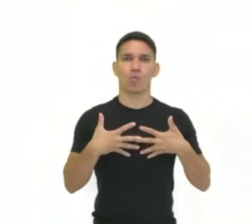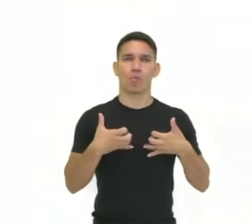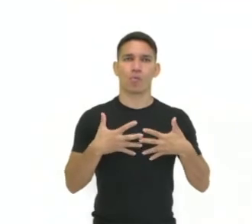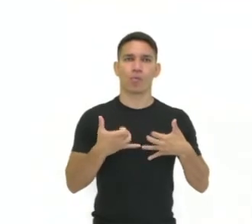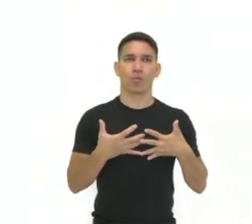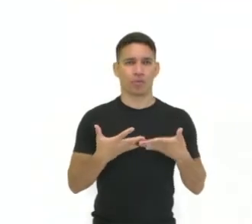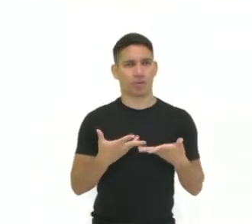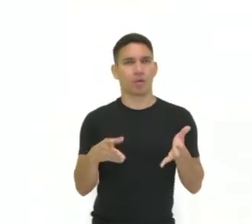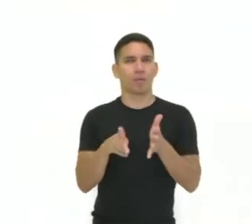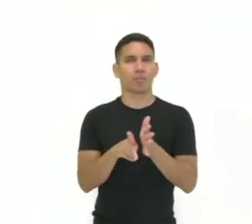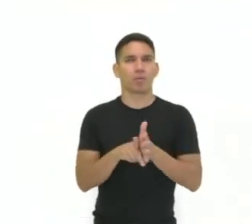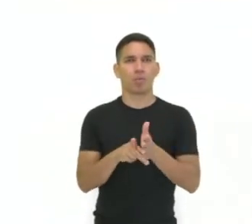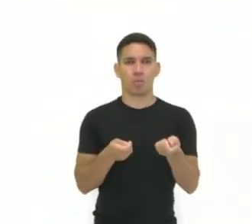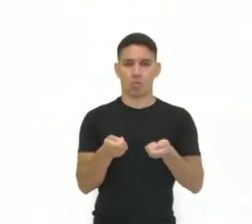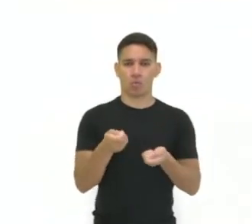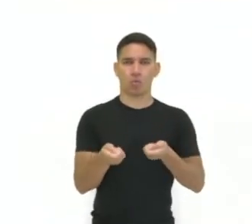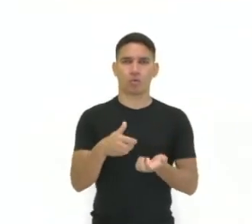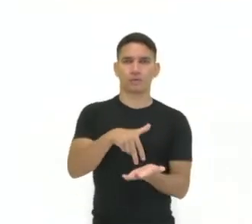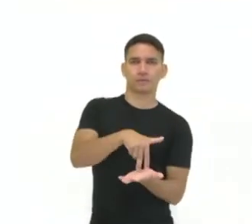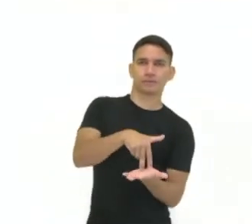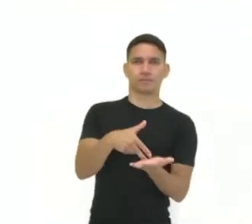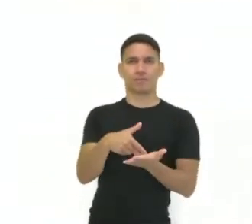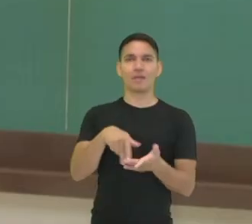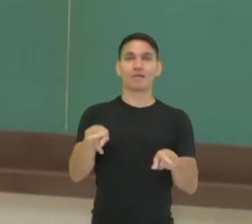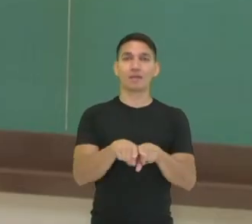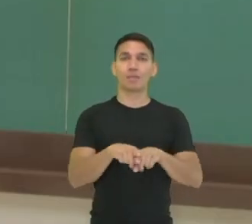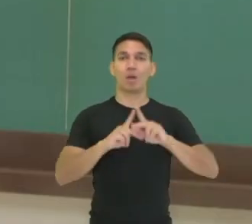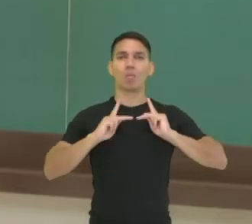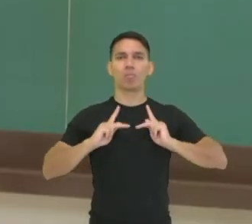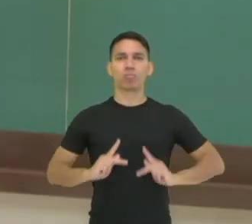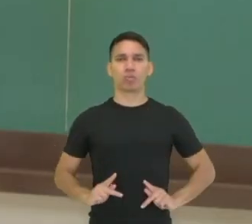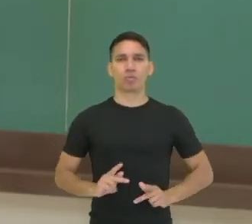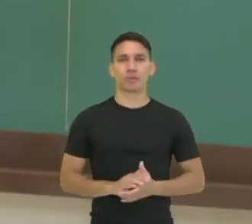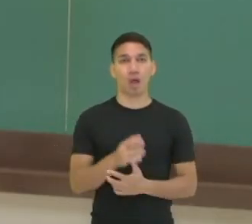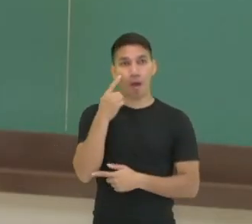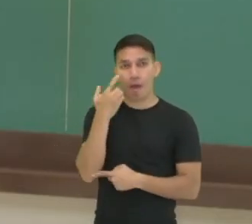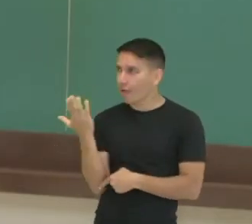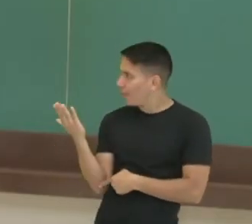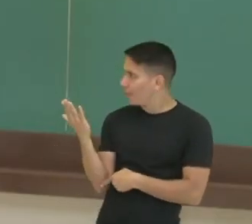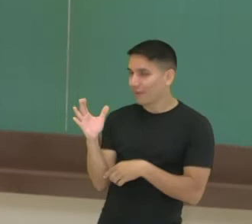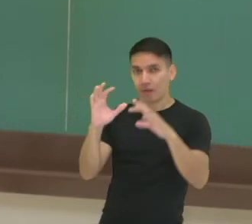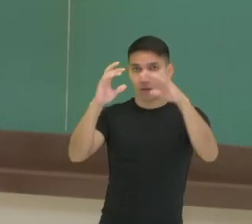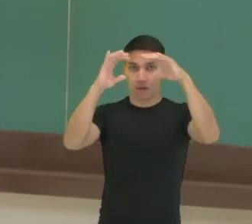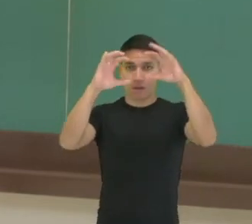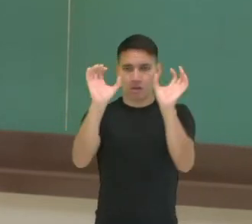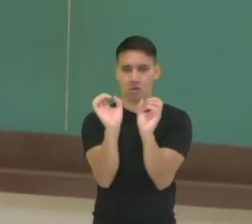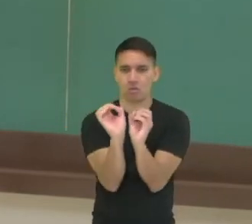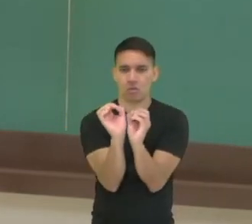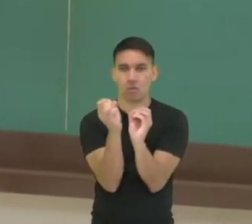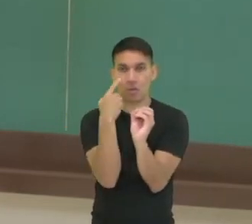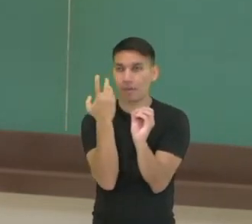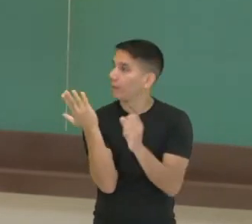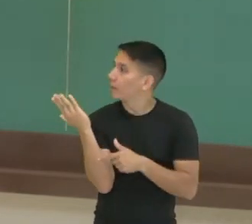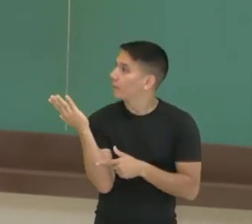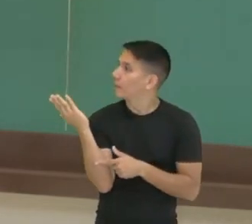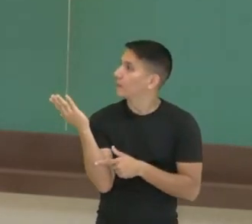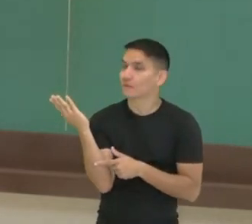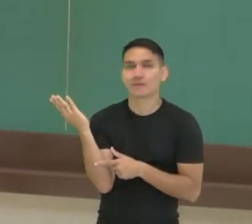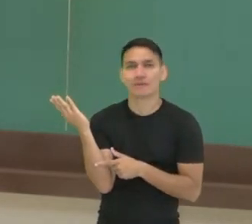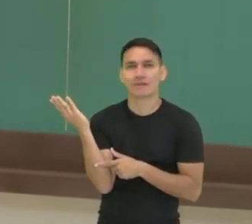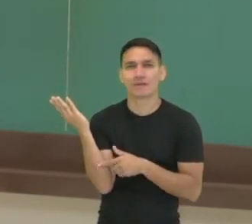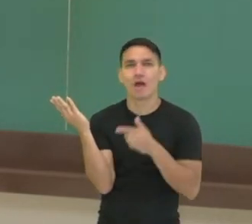ao controle do equilíbrio e da nossa postura. Então, nessa animação que eu trago para vocês, o cerebelo é essa